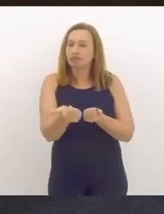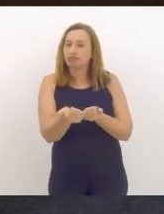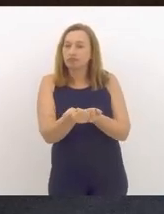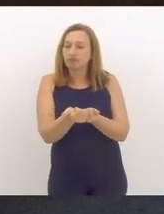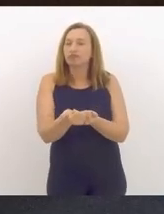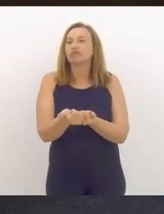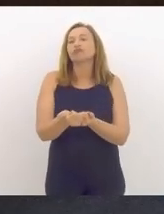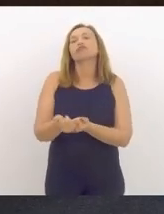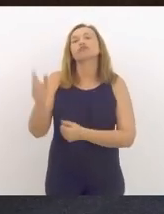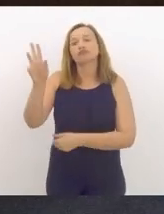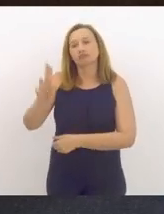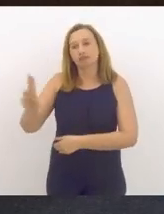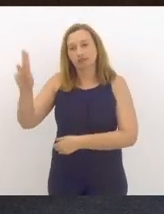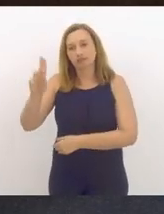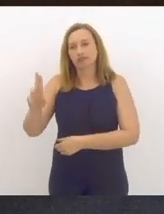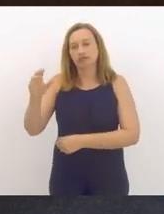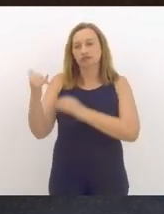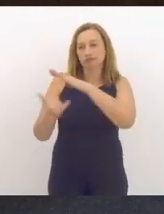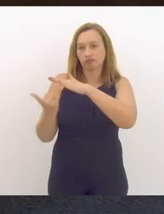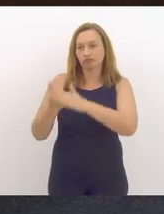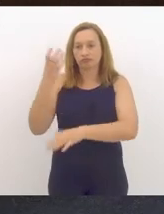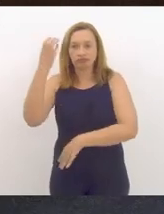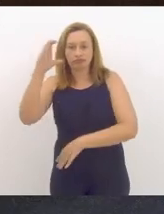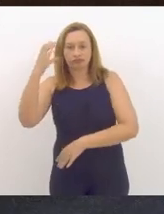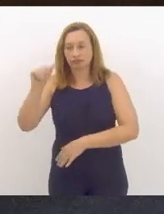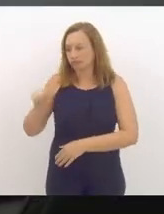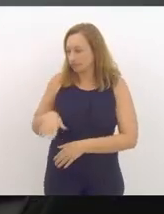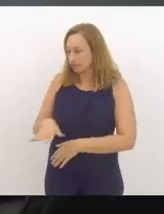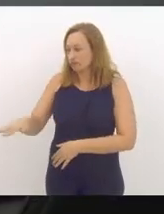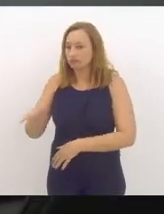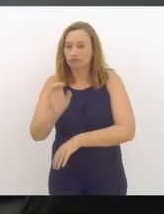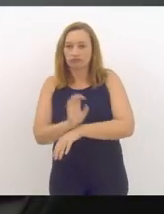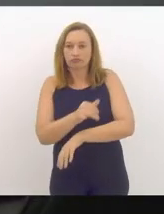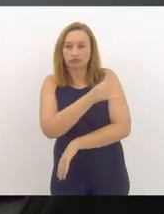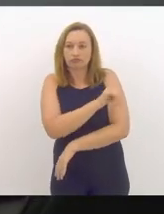com as instituições científicas nos territórios de favela do Rio de Janeiro.